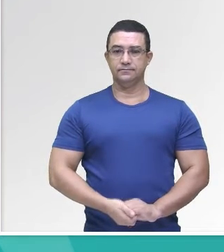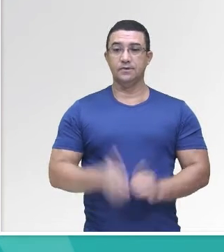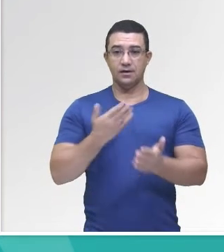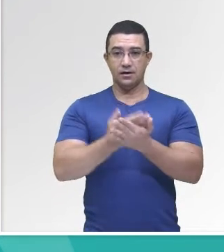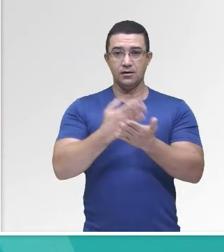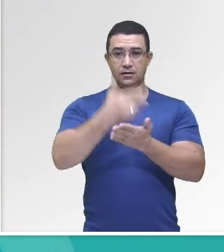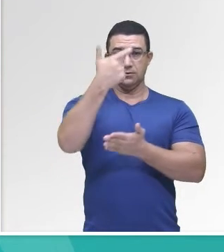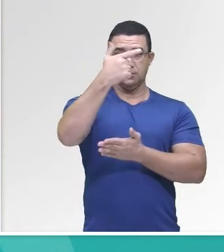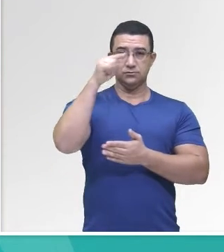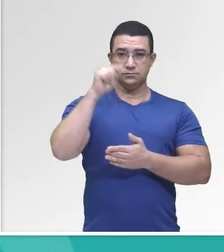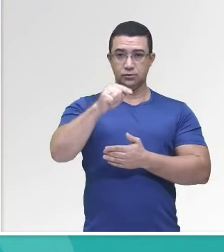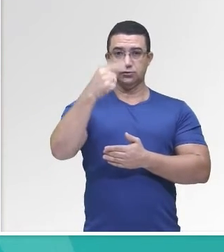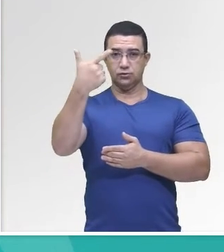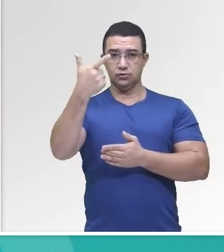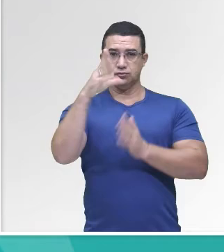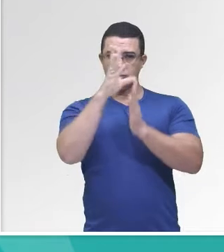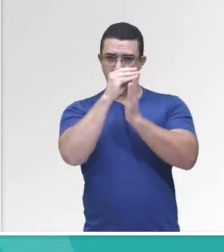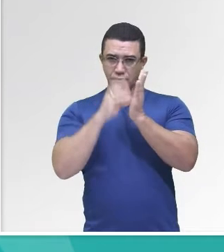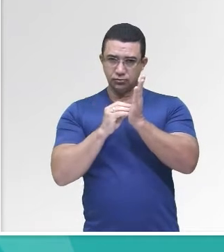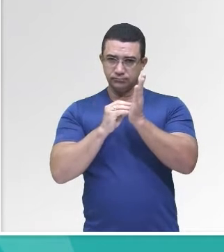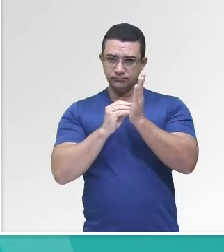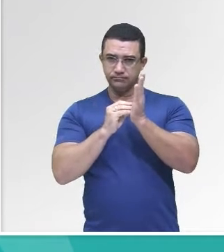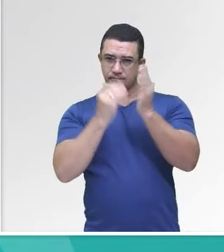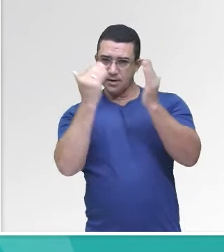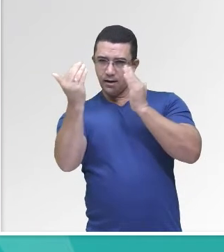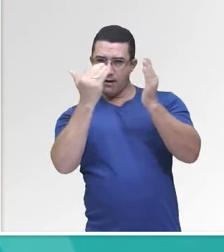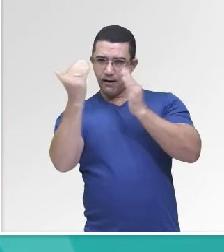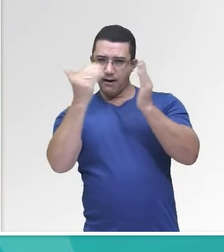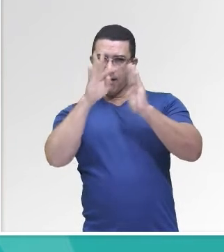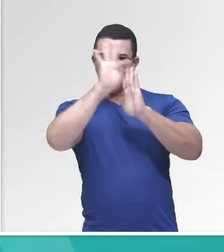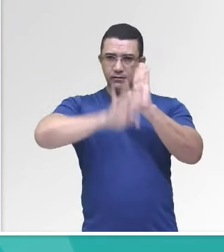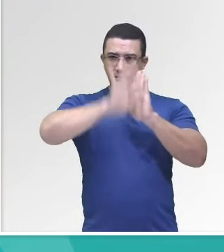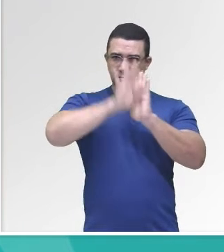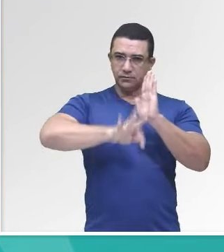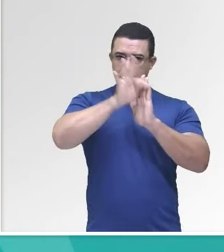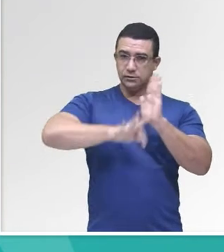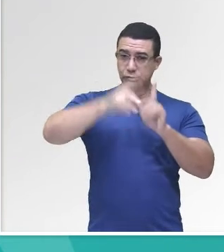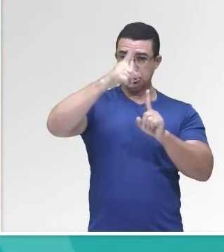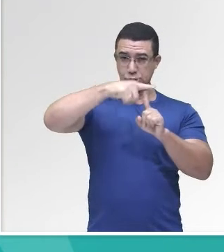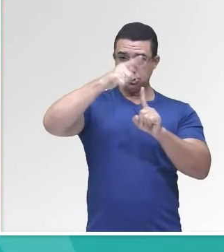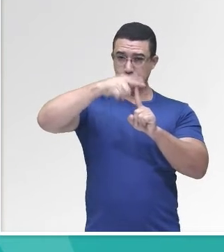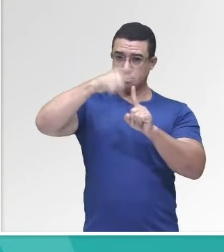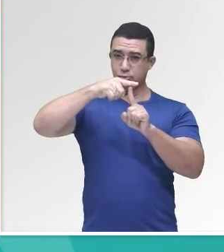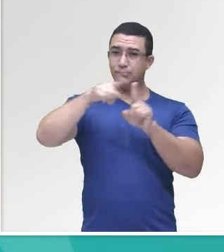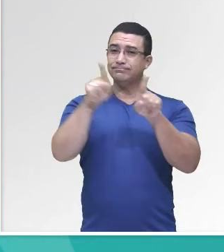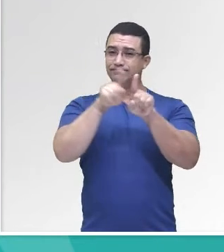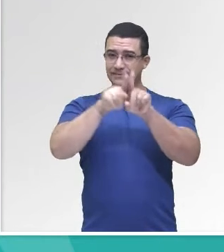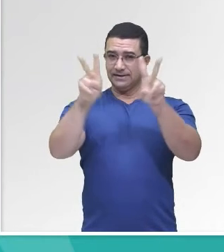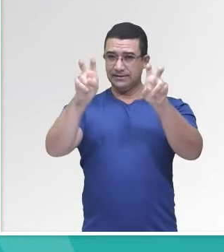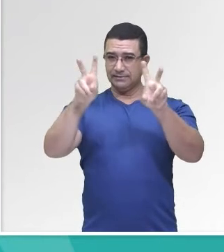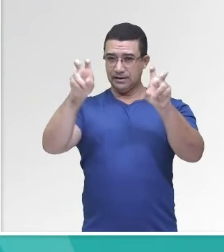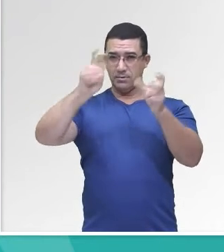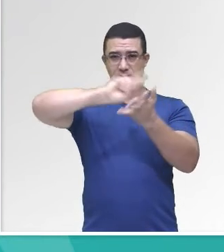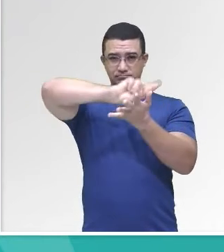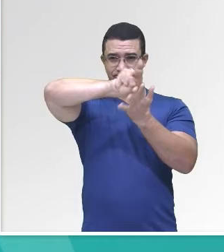Aula 2.2, conteúdo. Análisis de textos de tipologias e temáticas